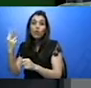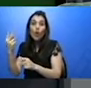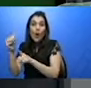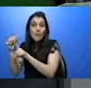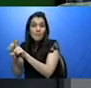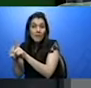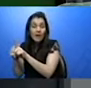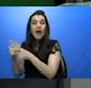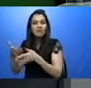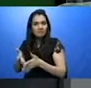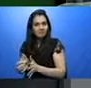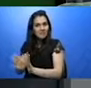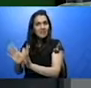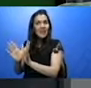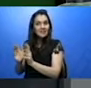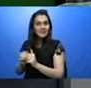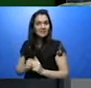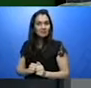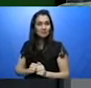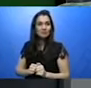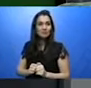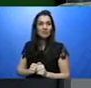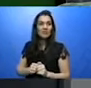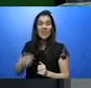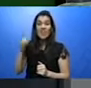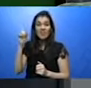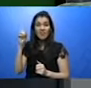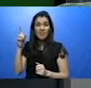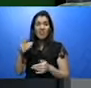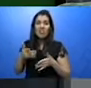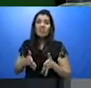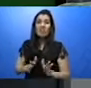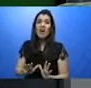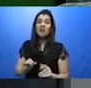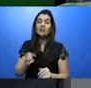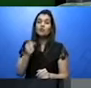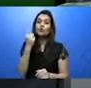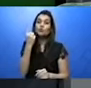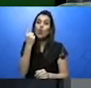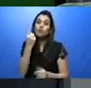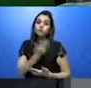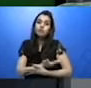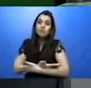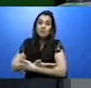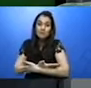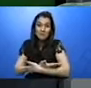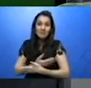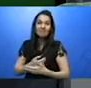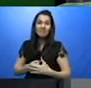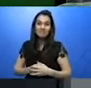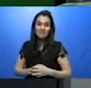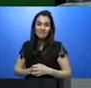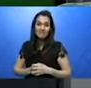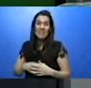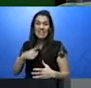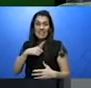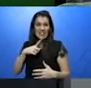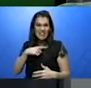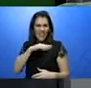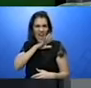nascer. E frequentemente nasce apenas um filhote de cada vez. Então, tem animais, né, que